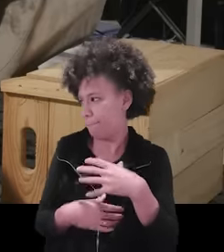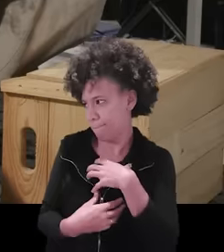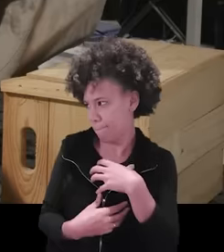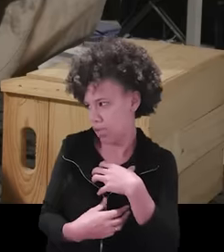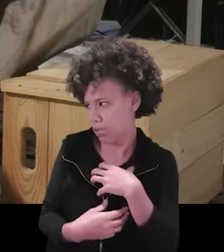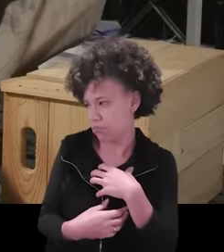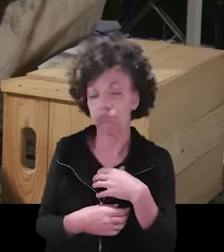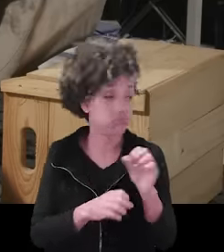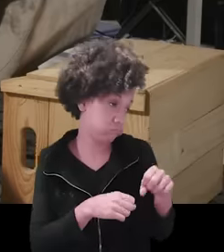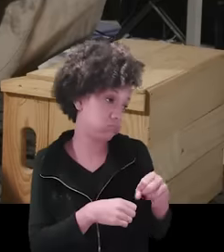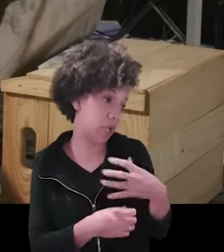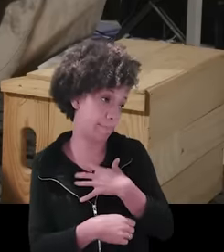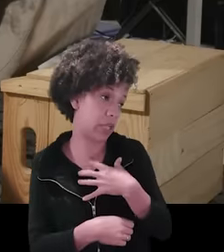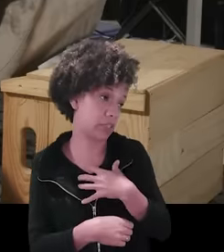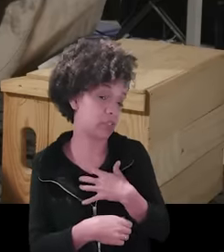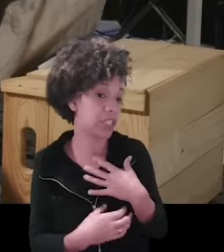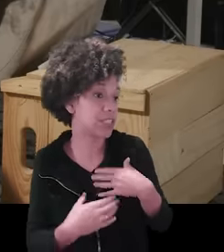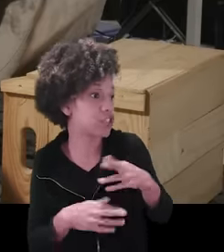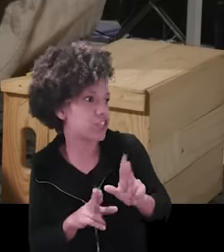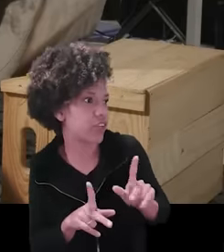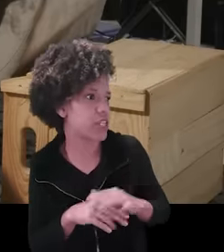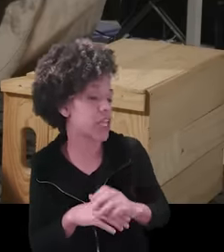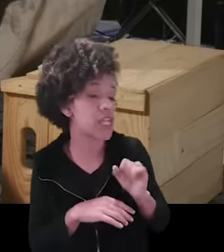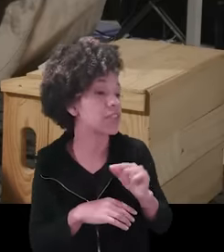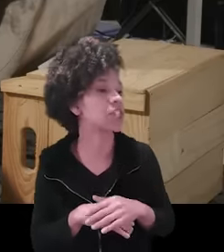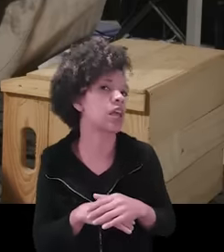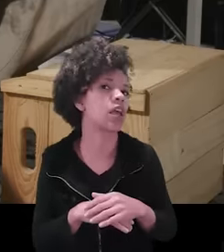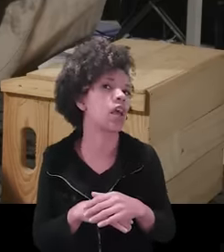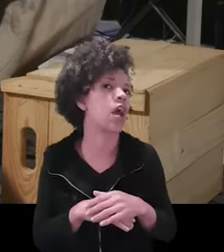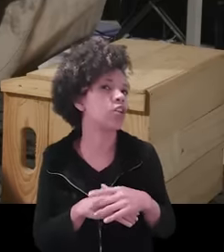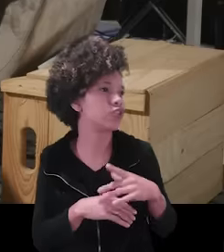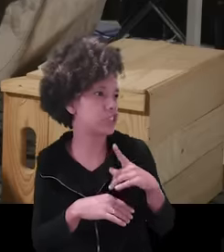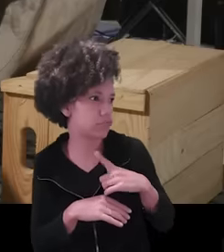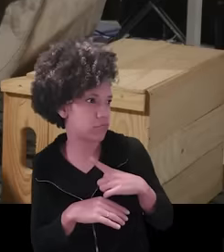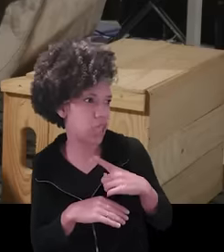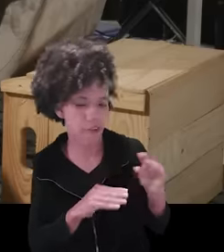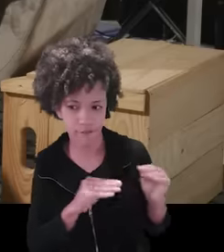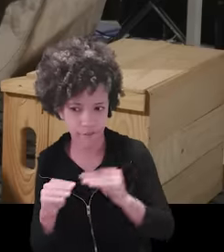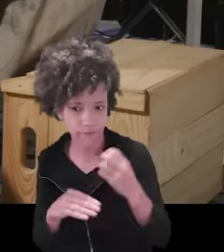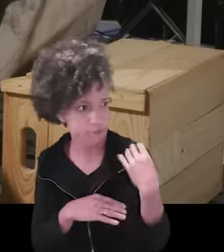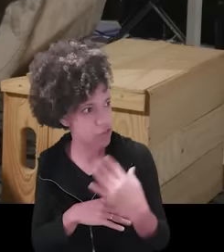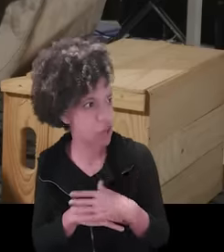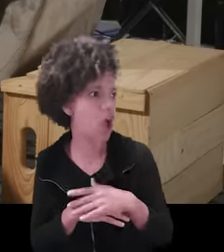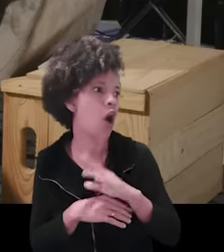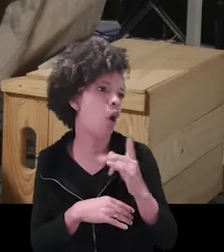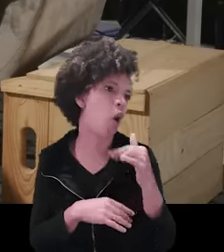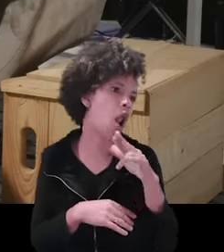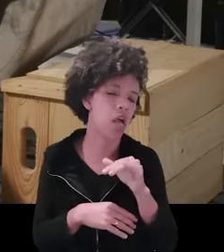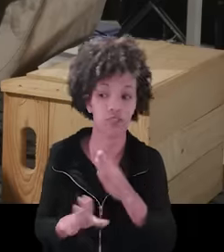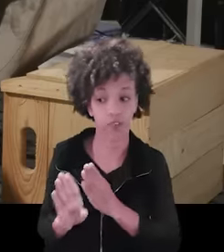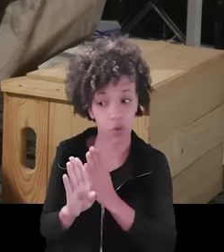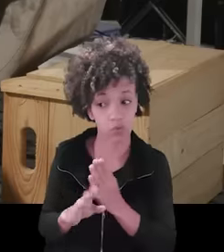interiores assim Raiane você vai vir a sentir diferença se você bom então Orlando você vai encontrar